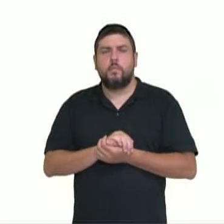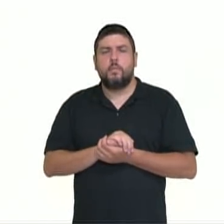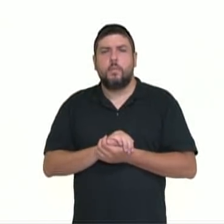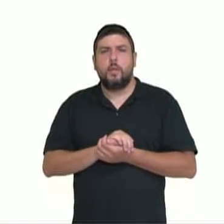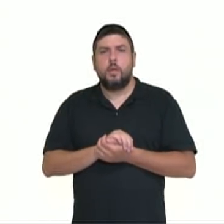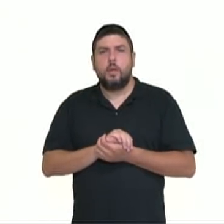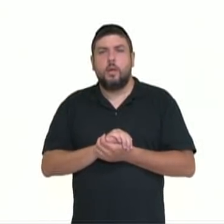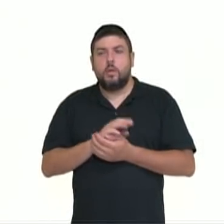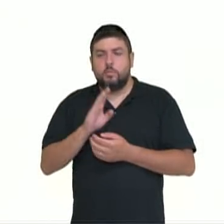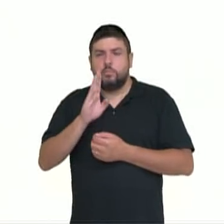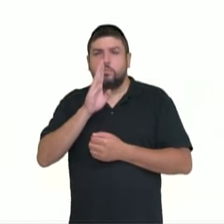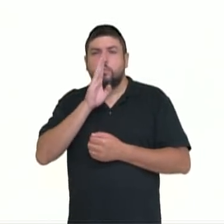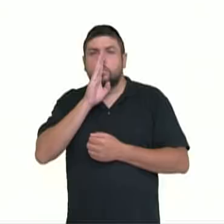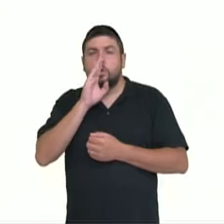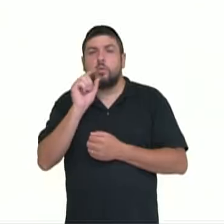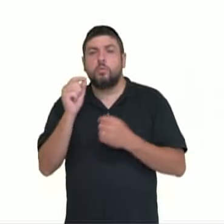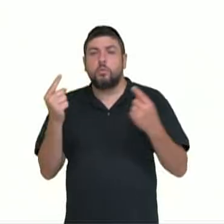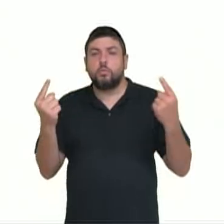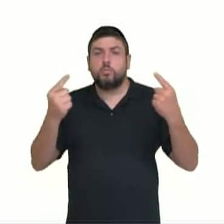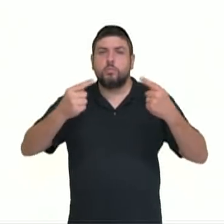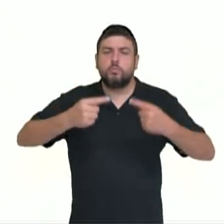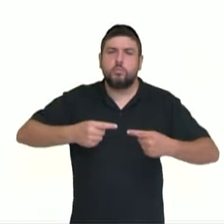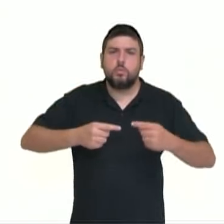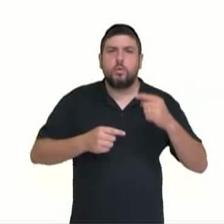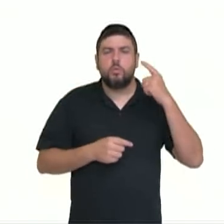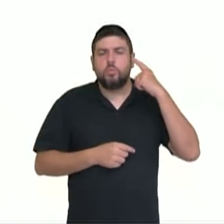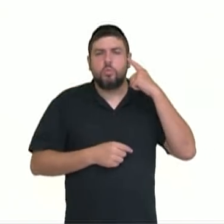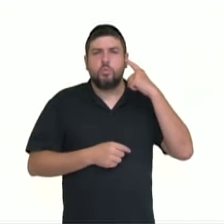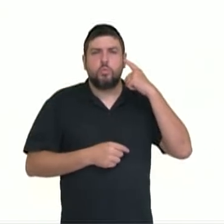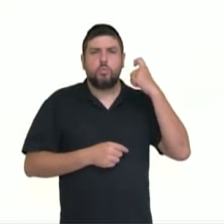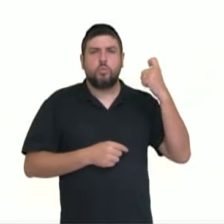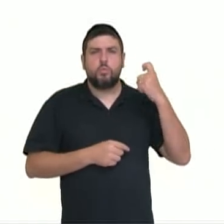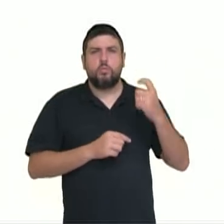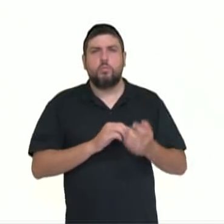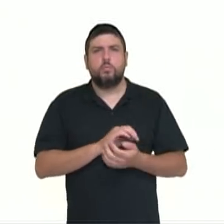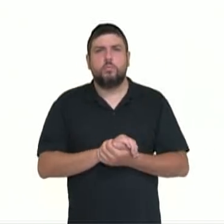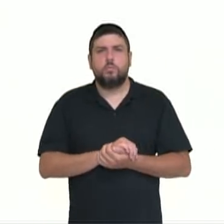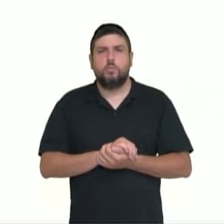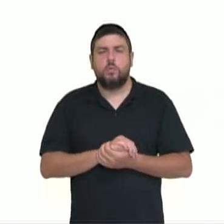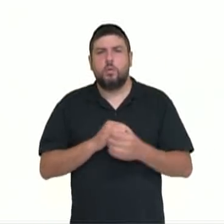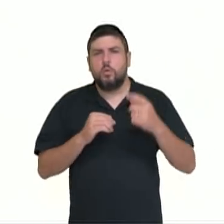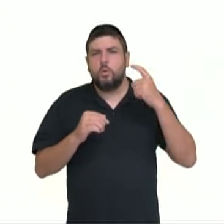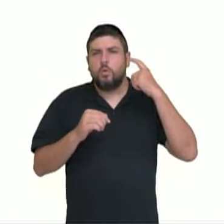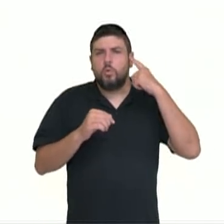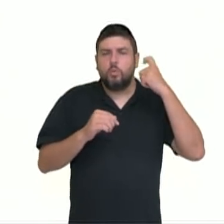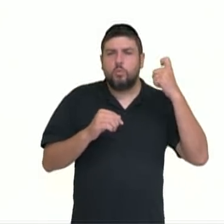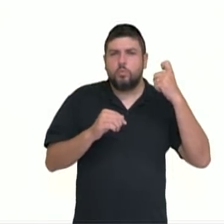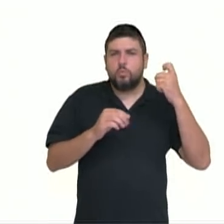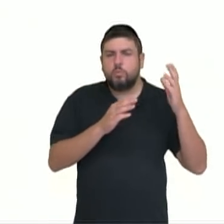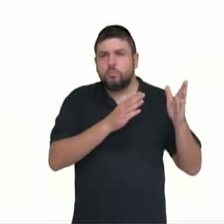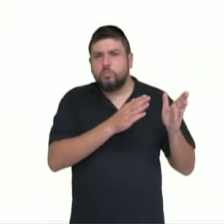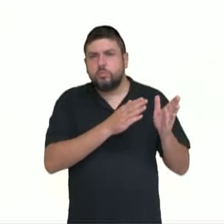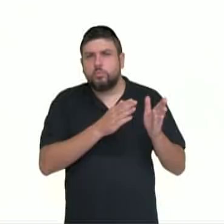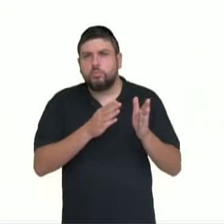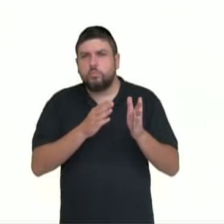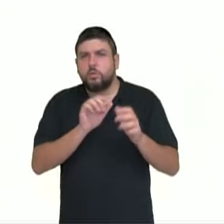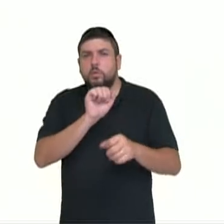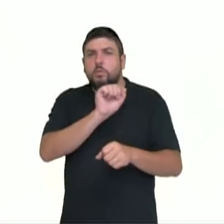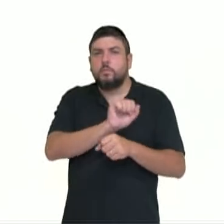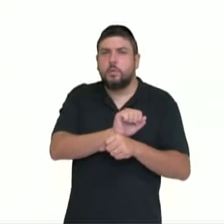O silêncio e o som, eles só existem um por conta do outro,